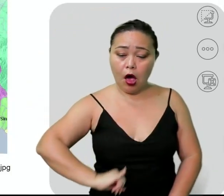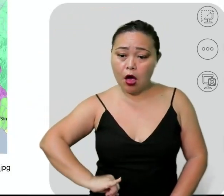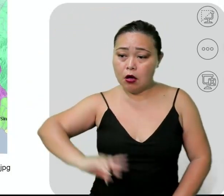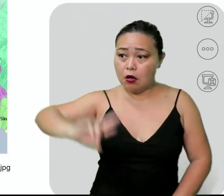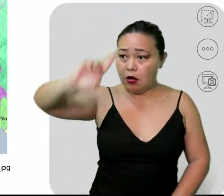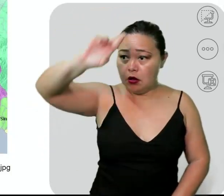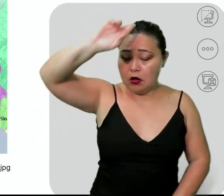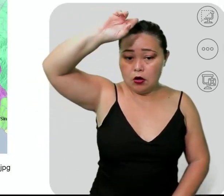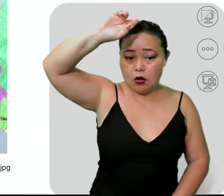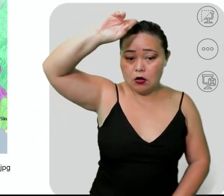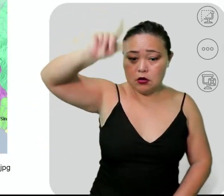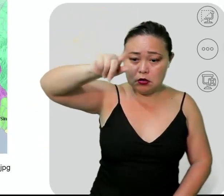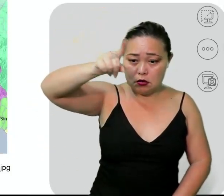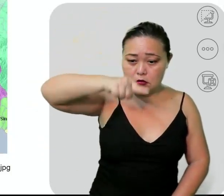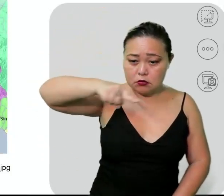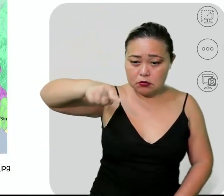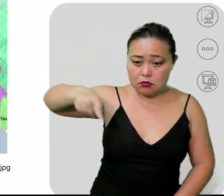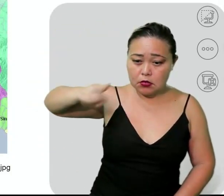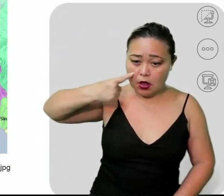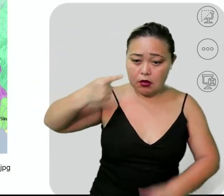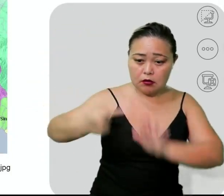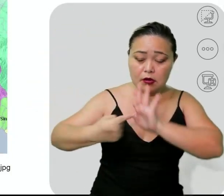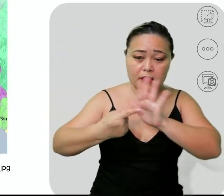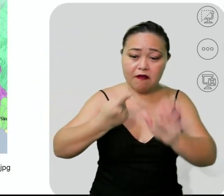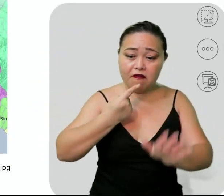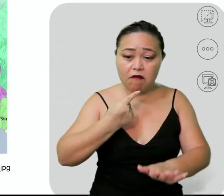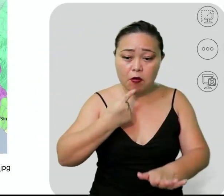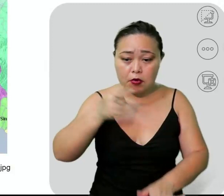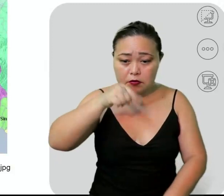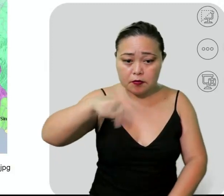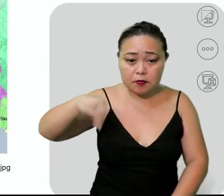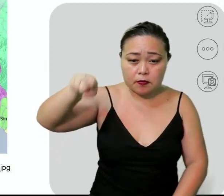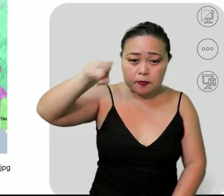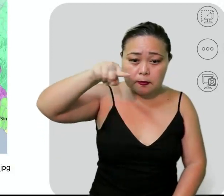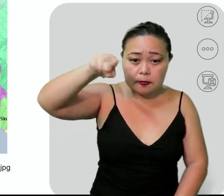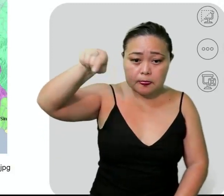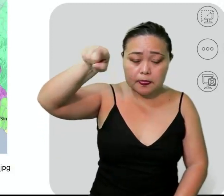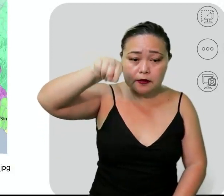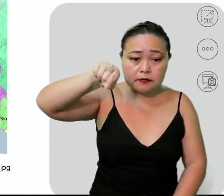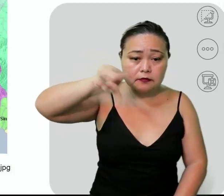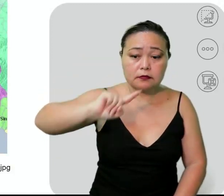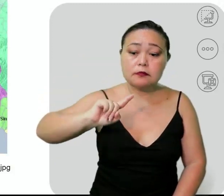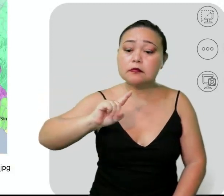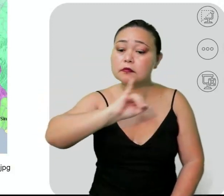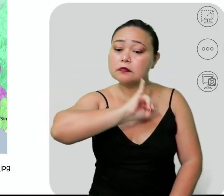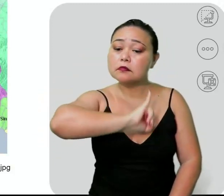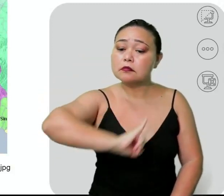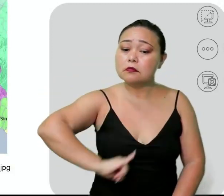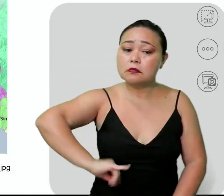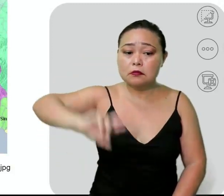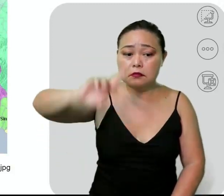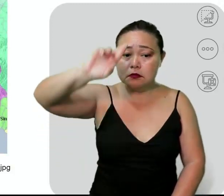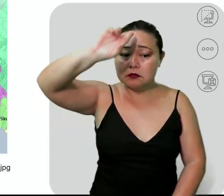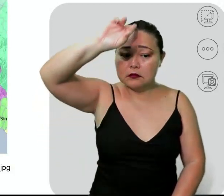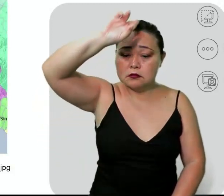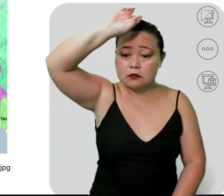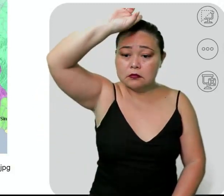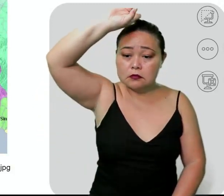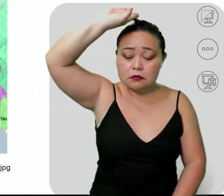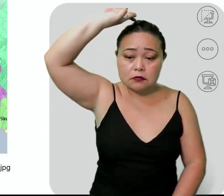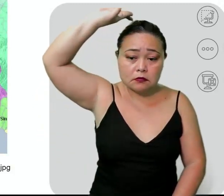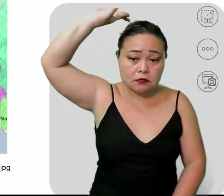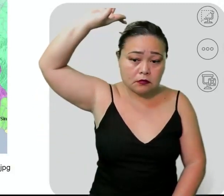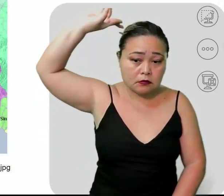foi essa parte aqui, que eu estou passando a caneta vermelha, tá? O Império Romano, basicamente, foi esse daqui, ó. Esse daqui,